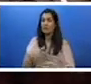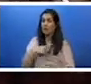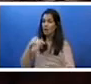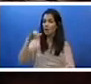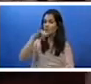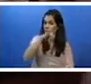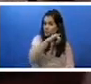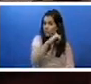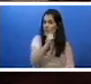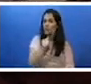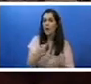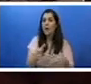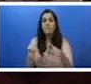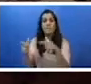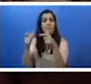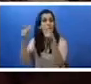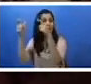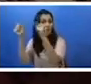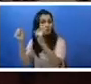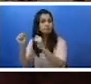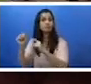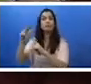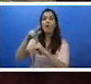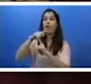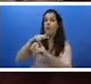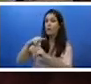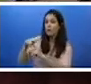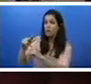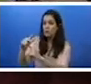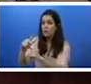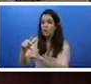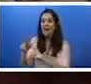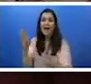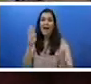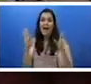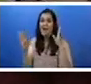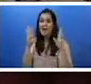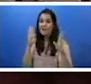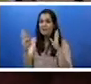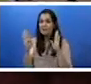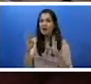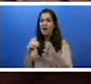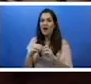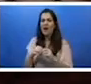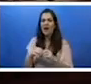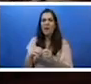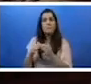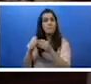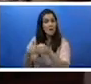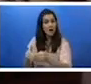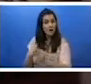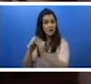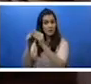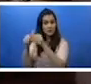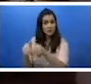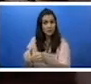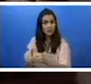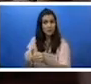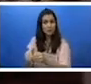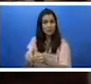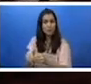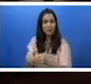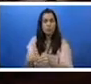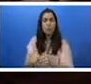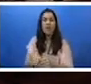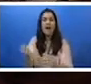Avião, balão, helicóptero, caminhão, um barco. Nós temos caminhão, um carro